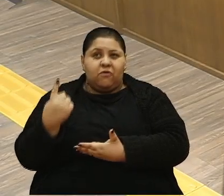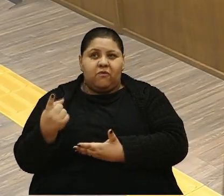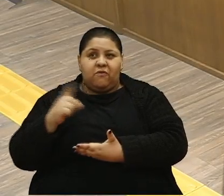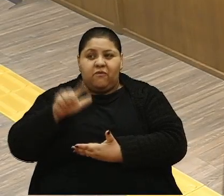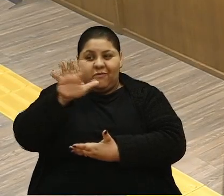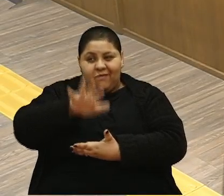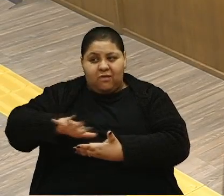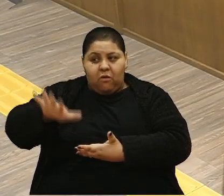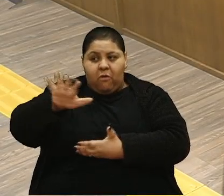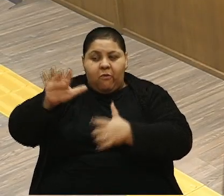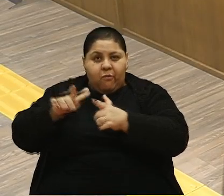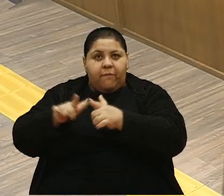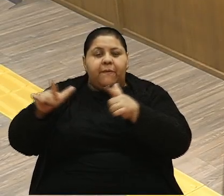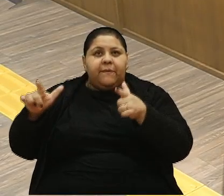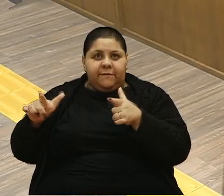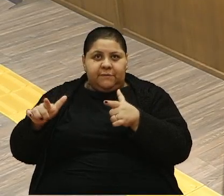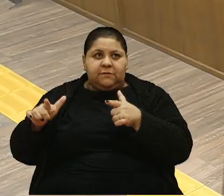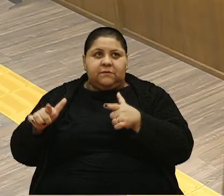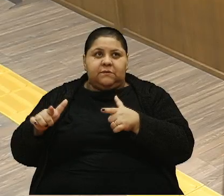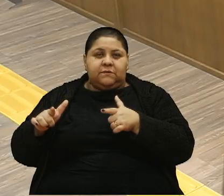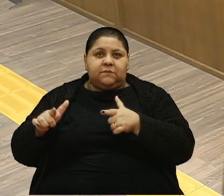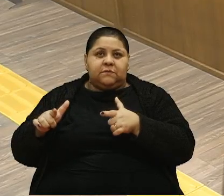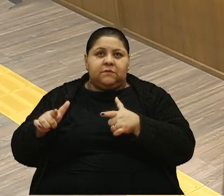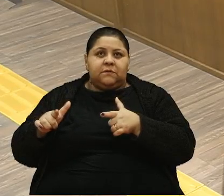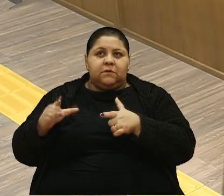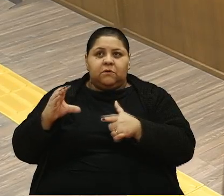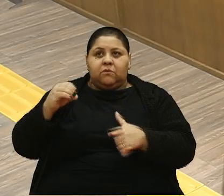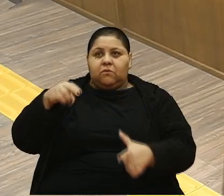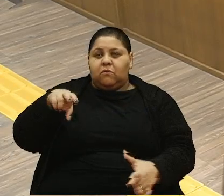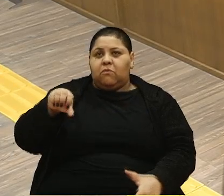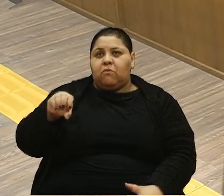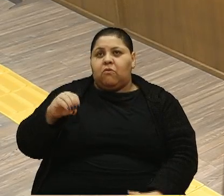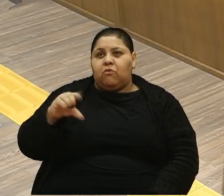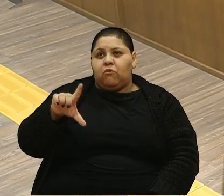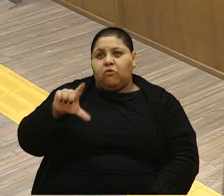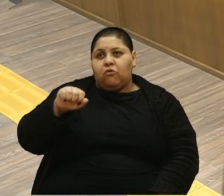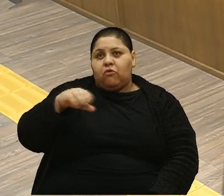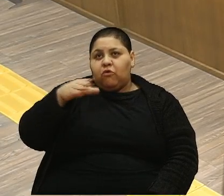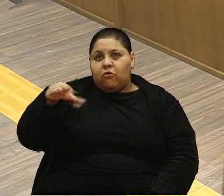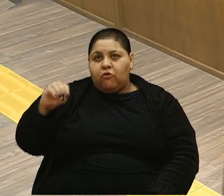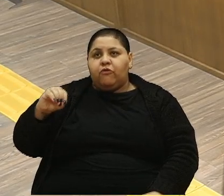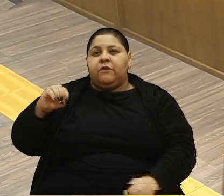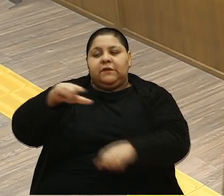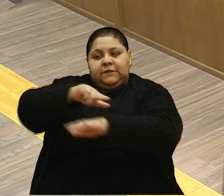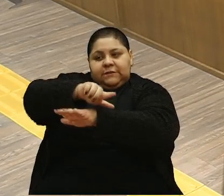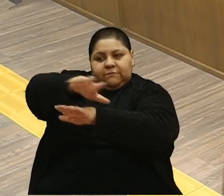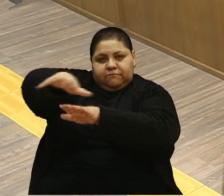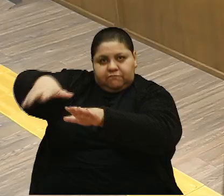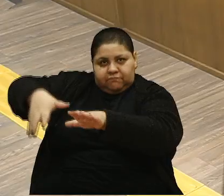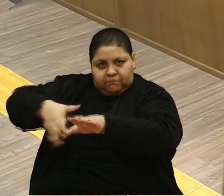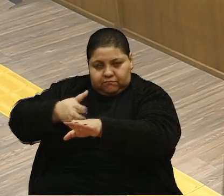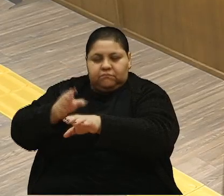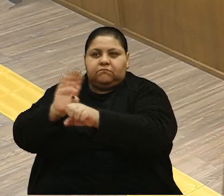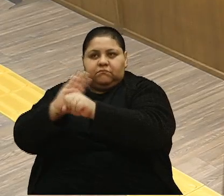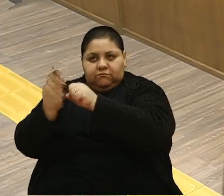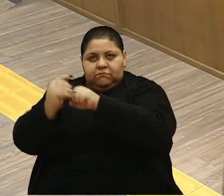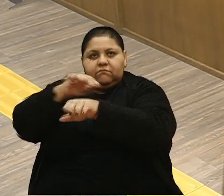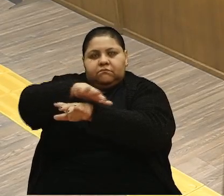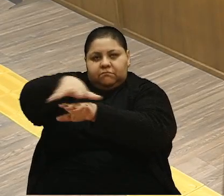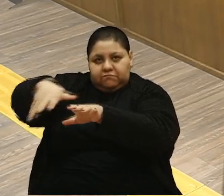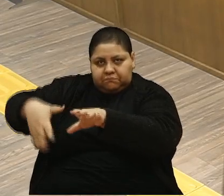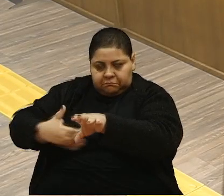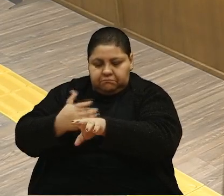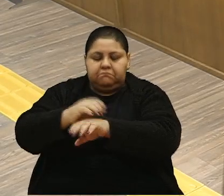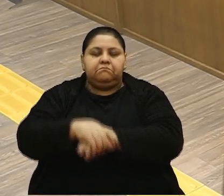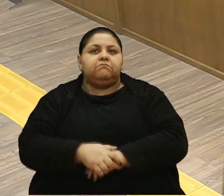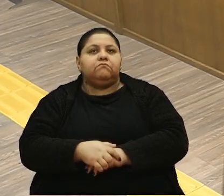uma área grande, no Consolação, Jardim Teresópolis, que abrange toda aquela região, Monte Carmelo, Vêndio, Nova